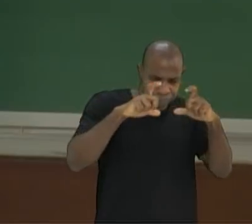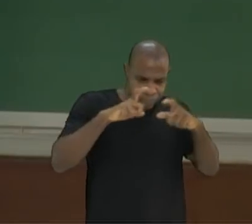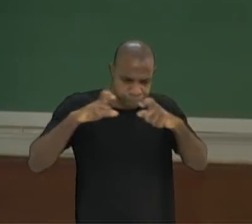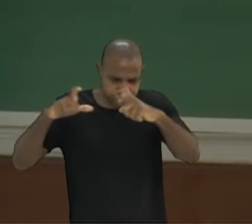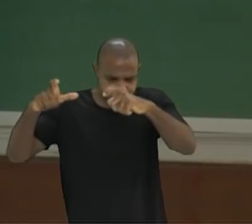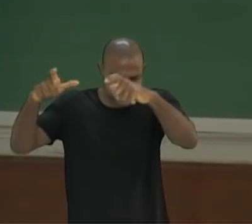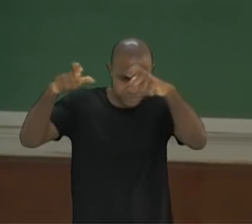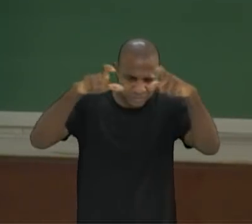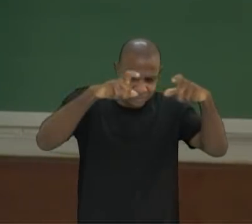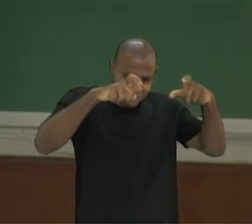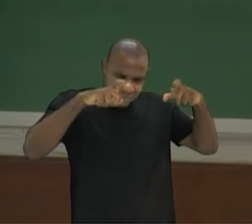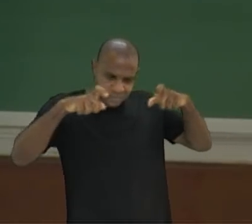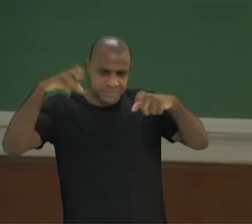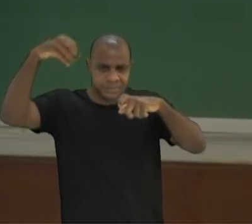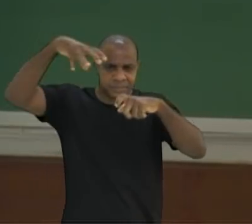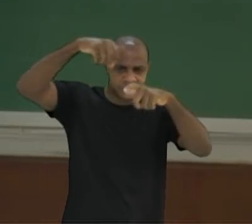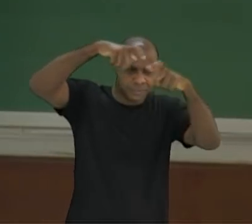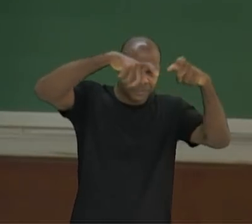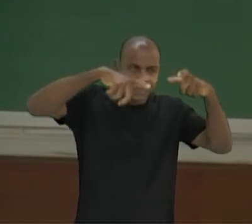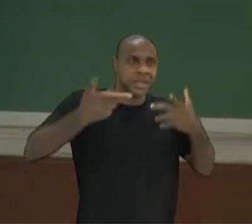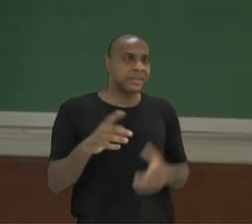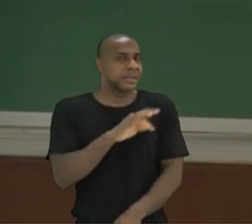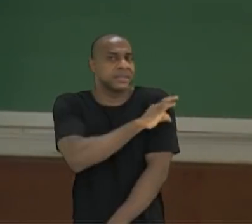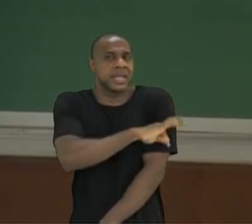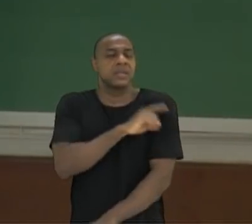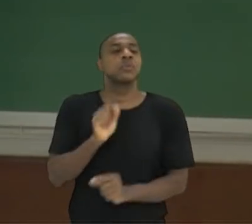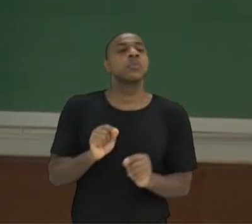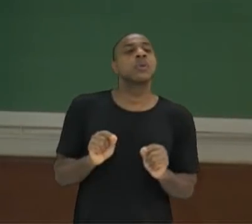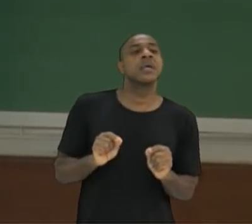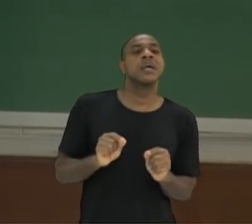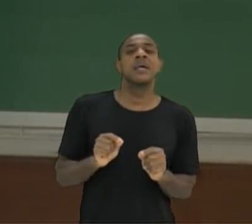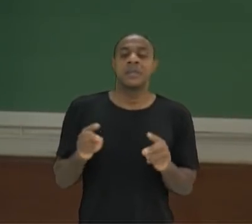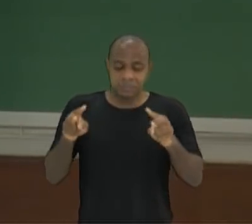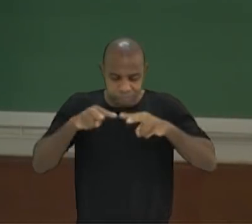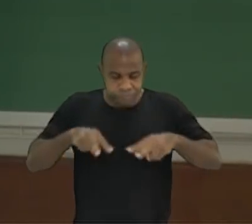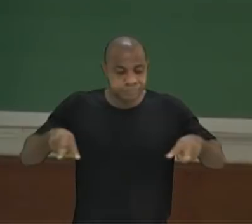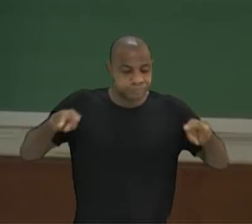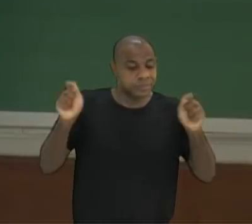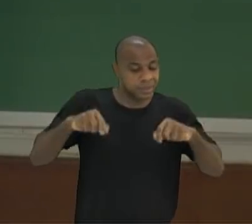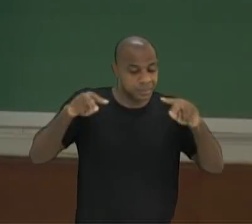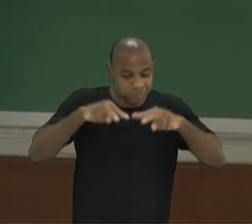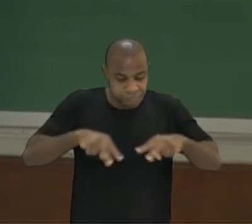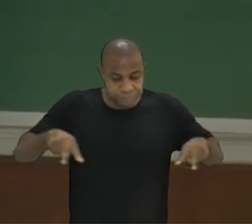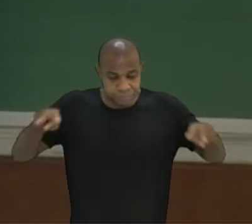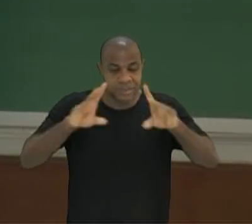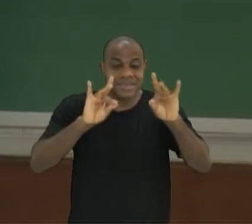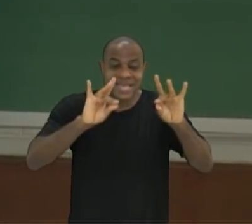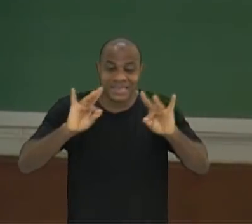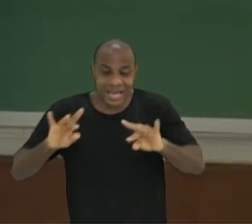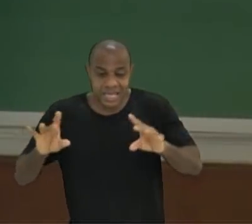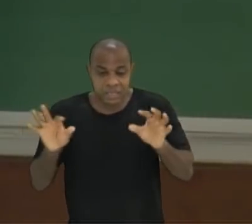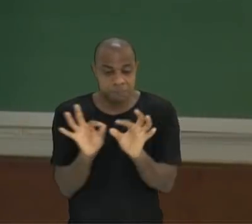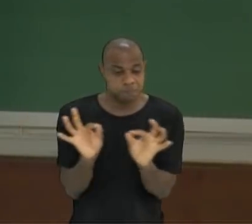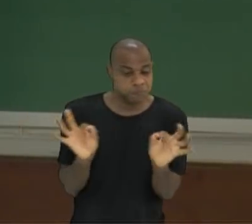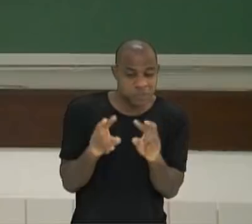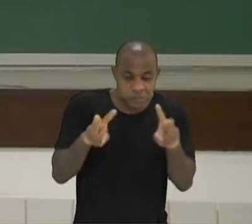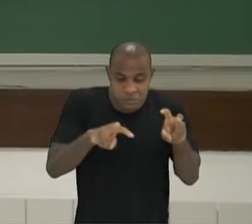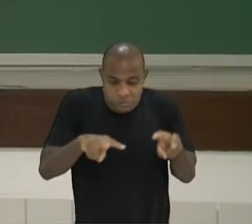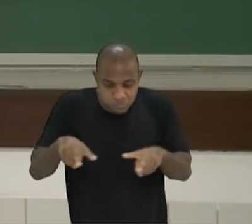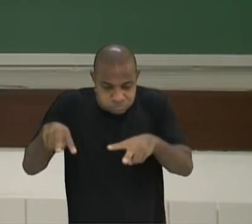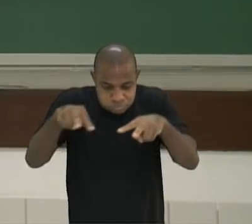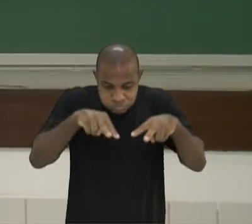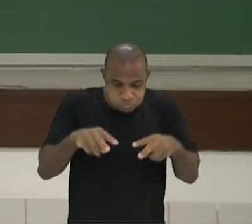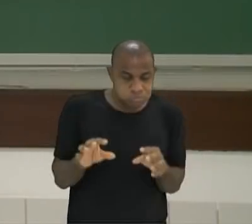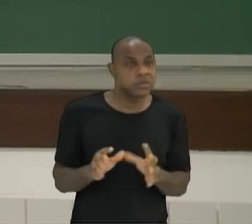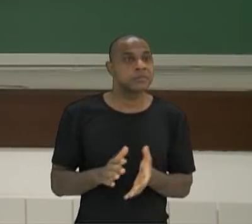superfície terrestre. Essa técnica permite visualizar os objetos com maior detalhes, ou seja, com maior